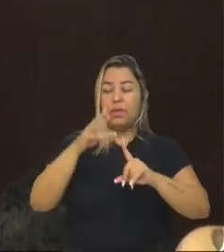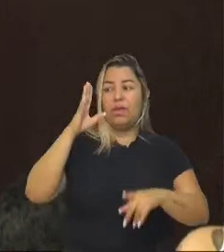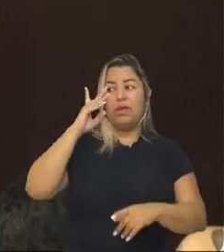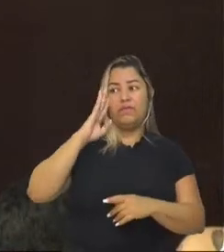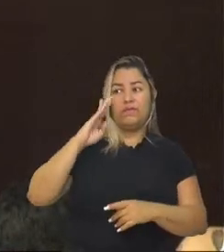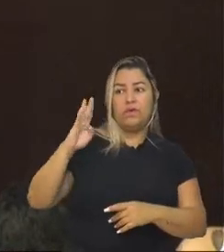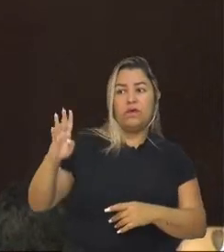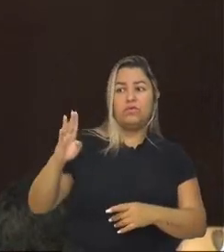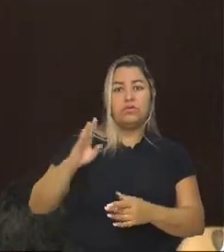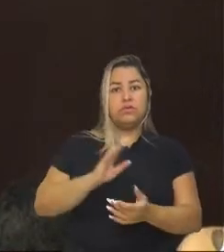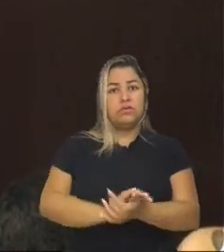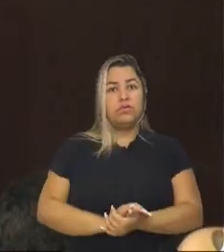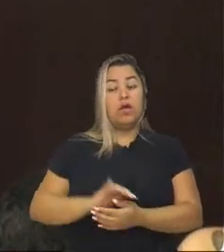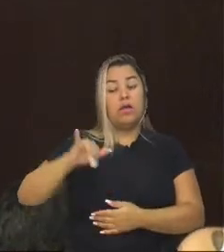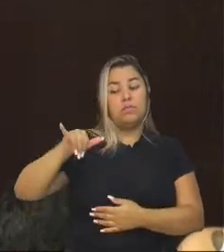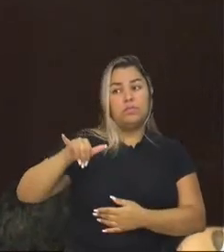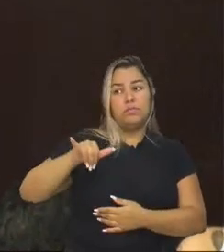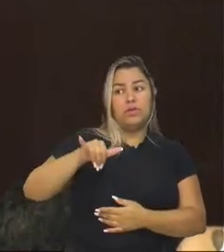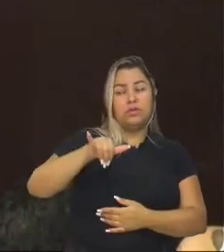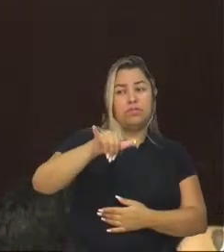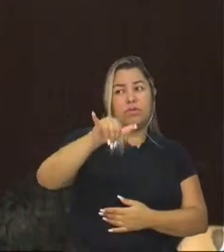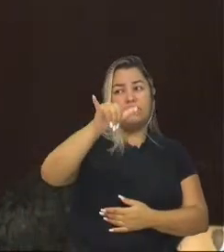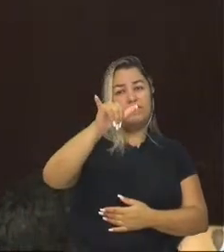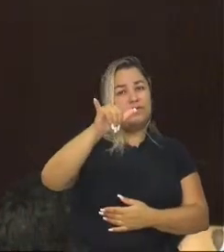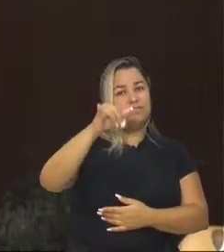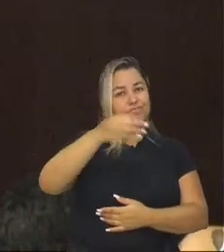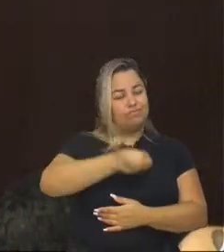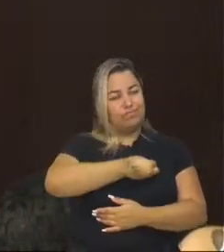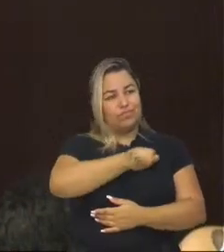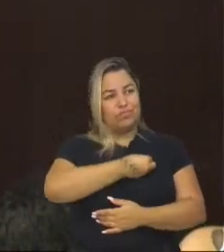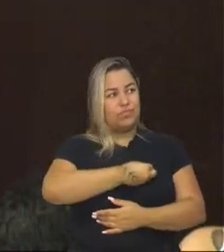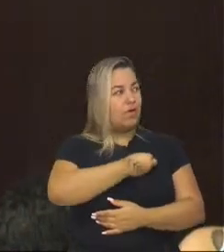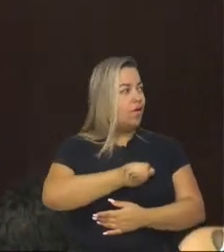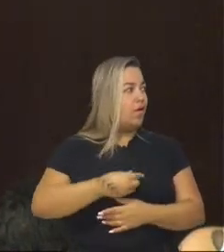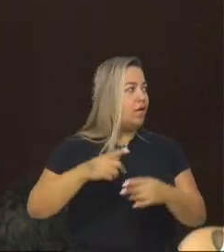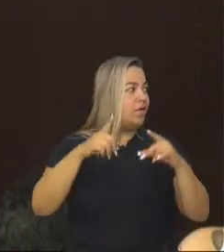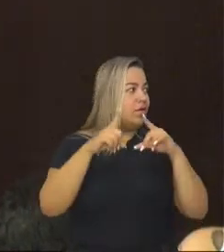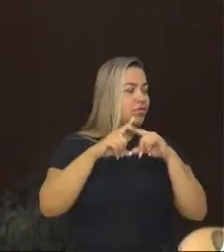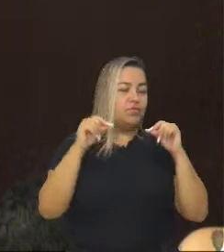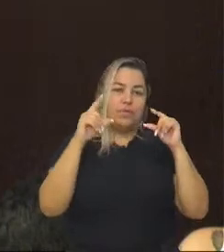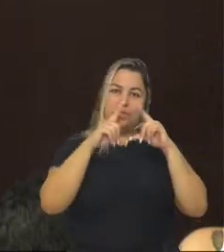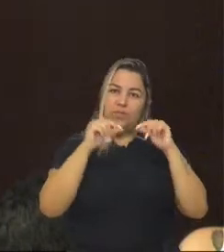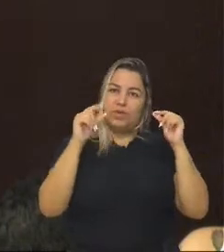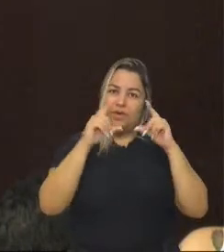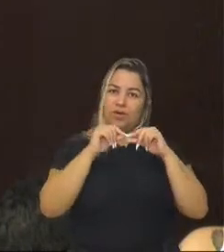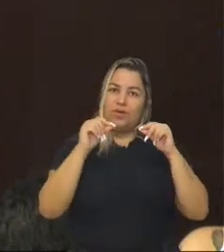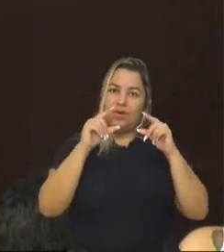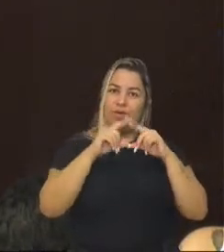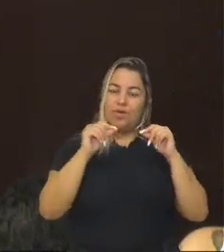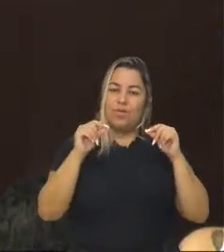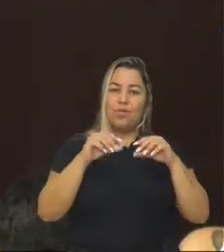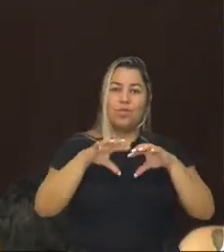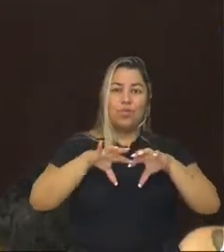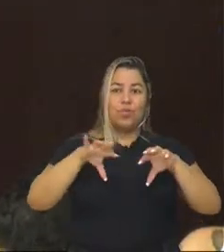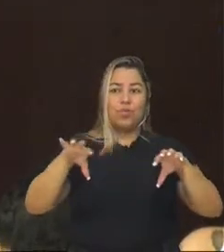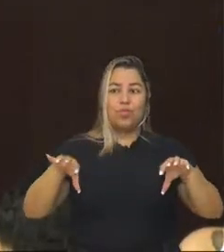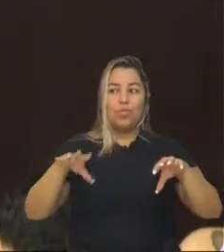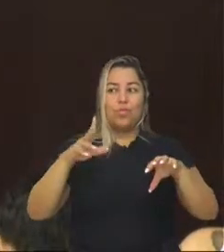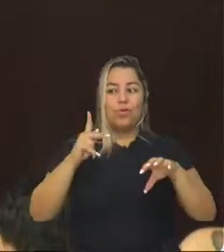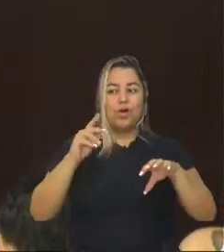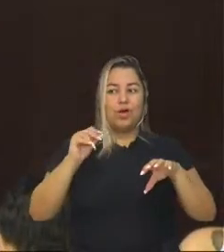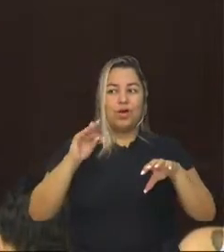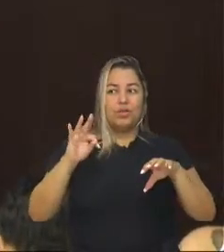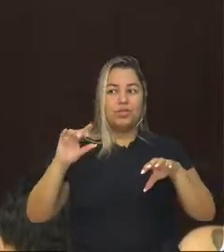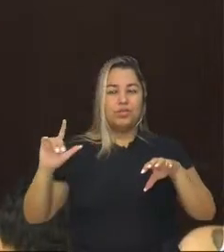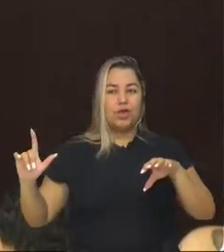para Brasília, primeira vez pegando um avião na vida, indo para Brasília. Fiquei num hotel separado por questões de logística,